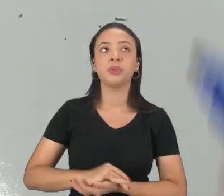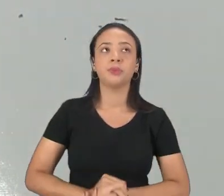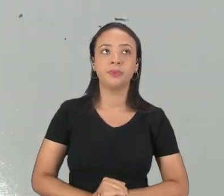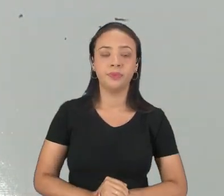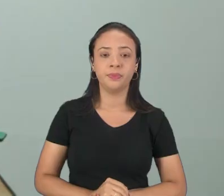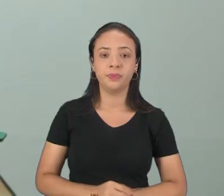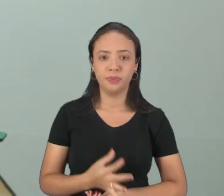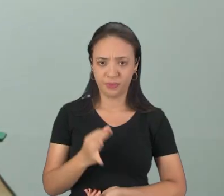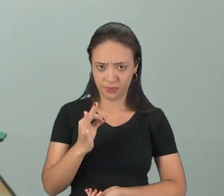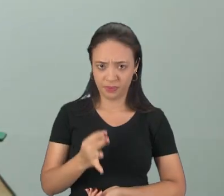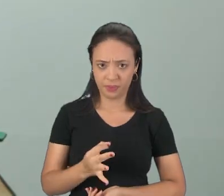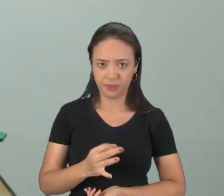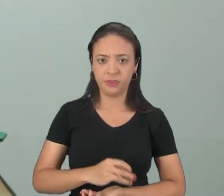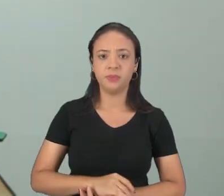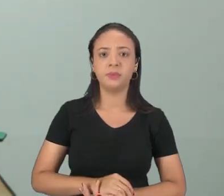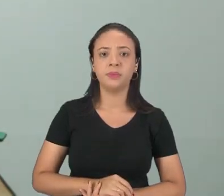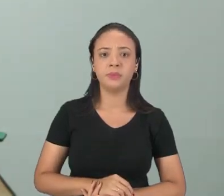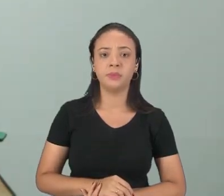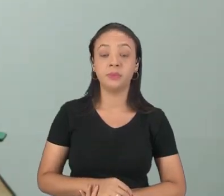minutos, não é isso?